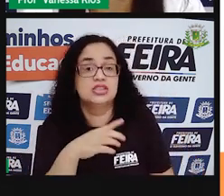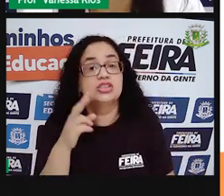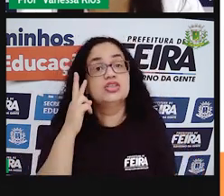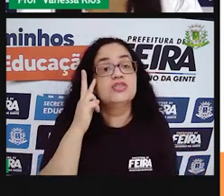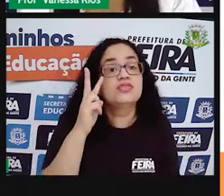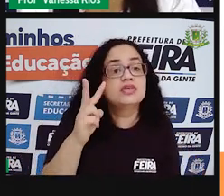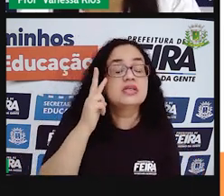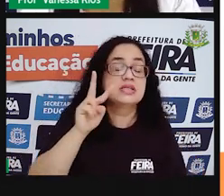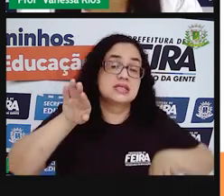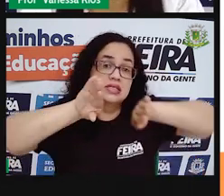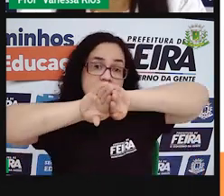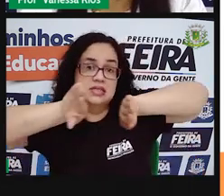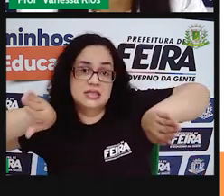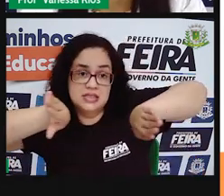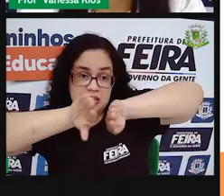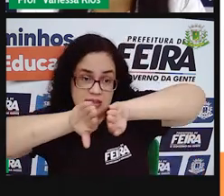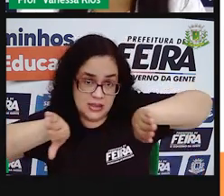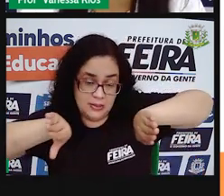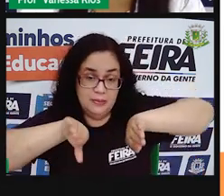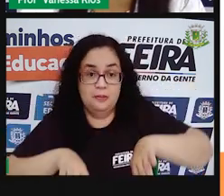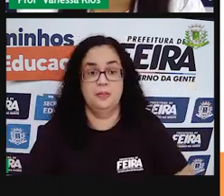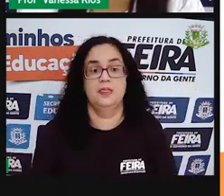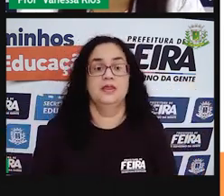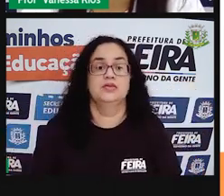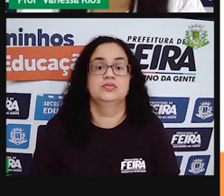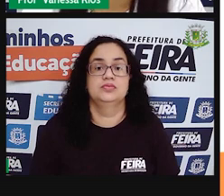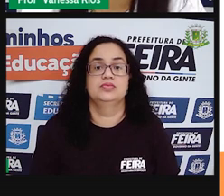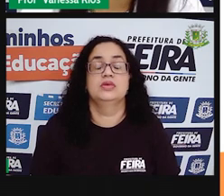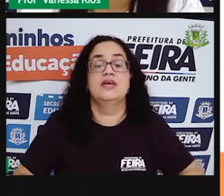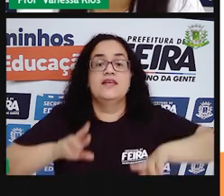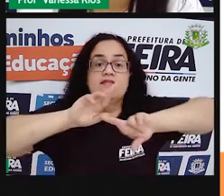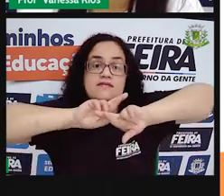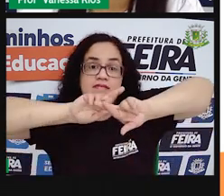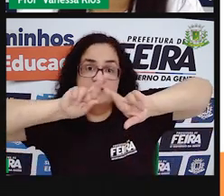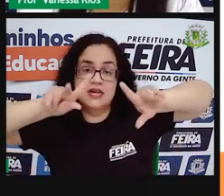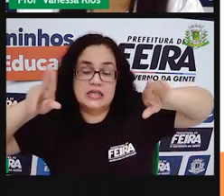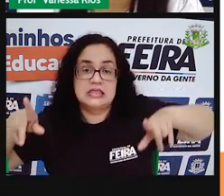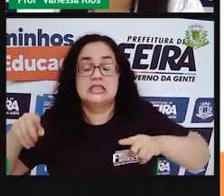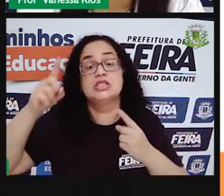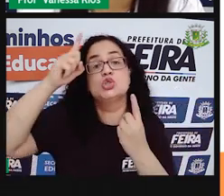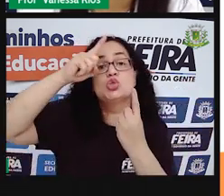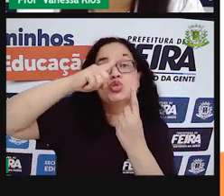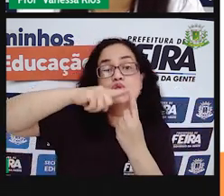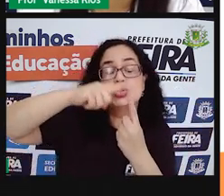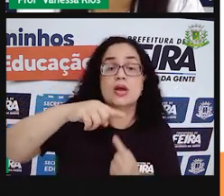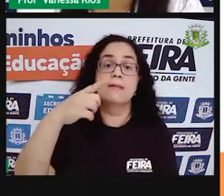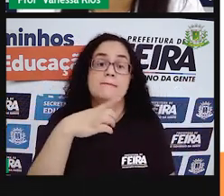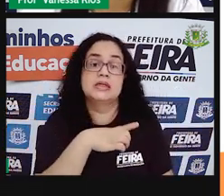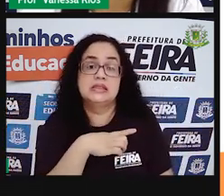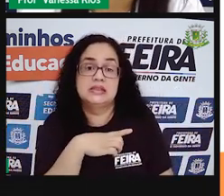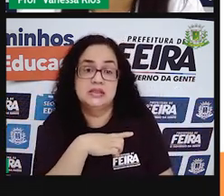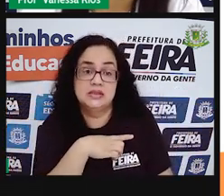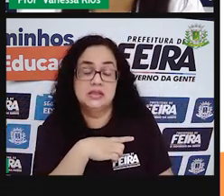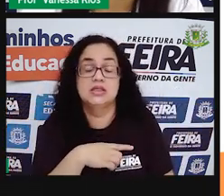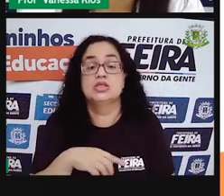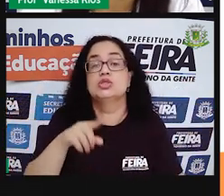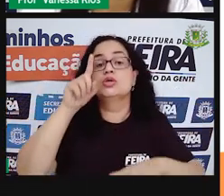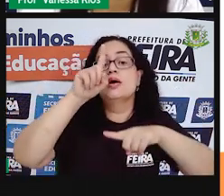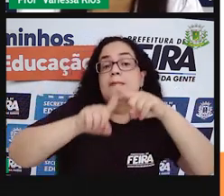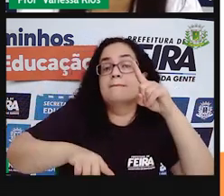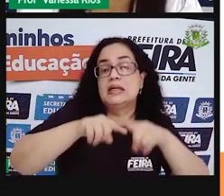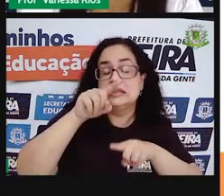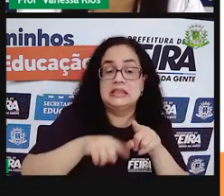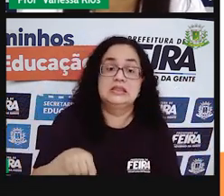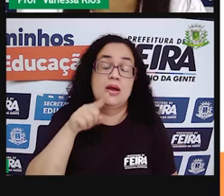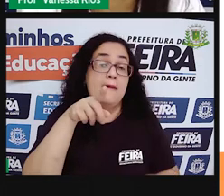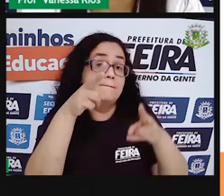identificar, né, e separar os diversos tipos aí de composições dos materiais,